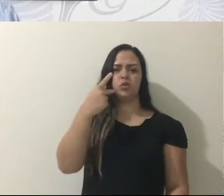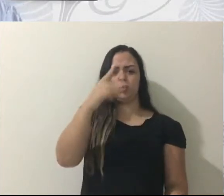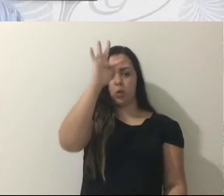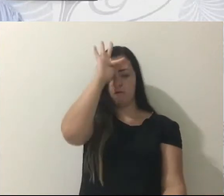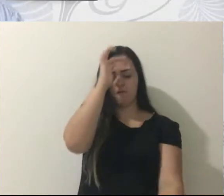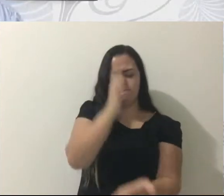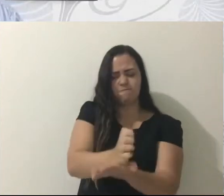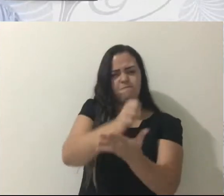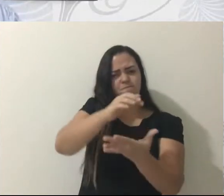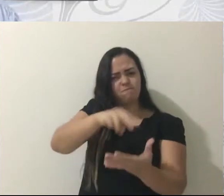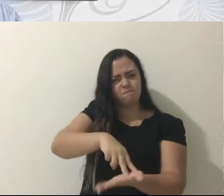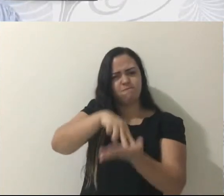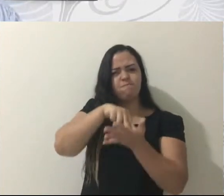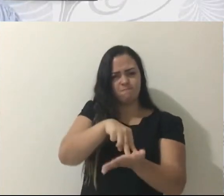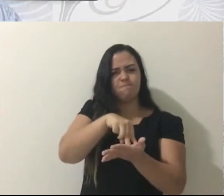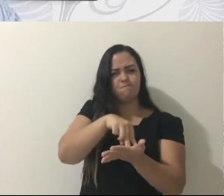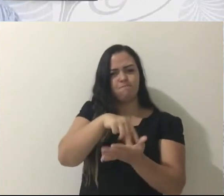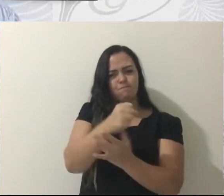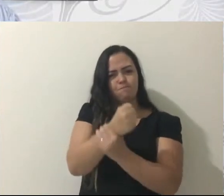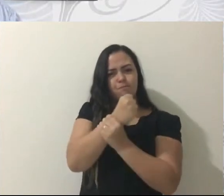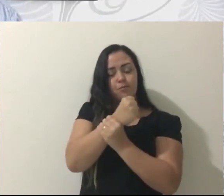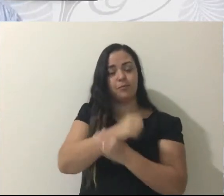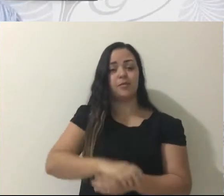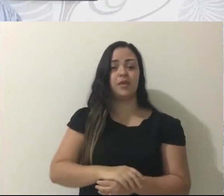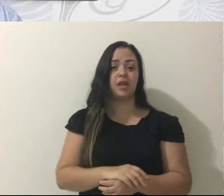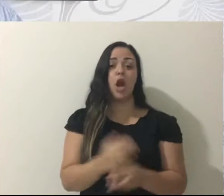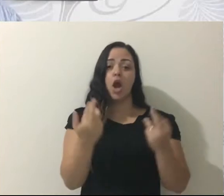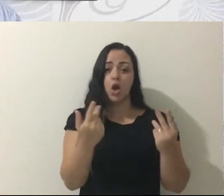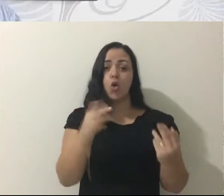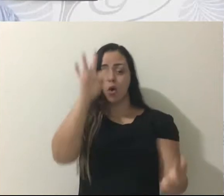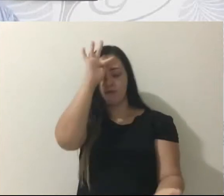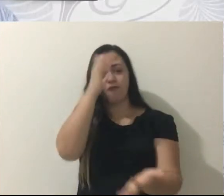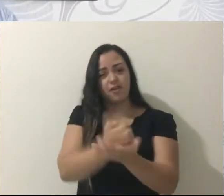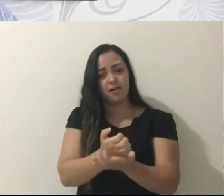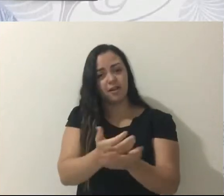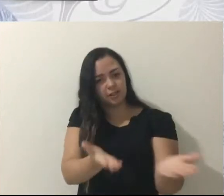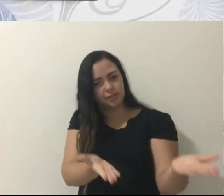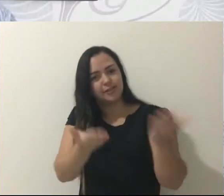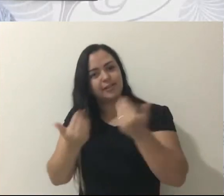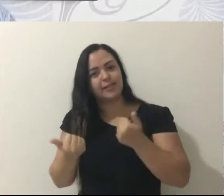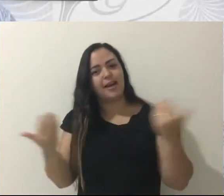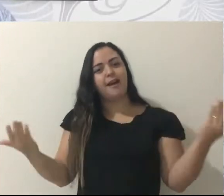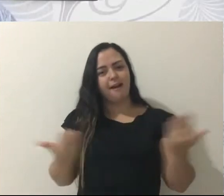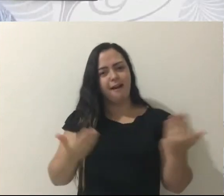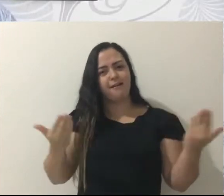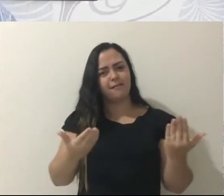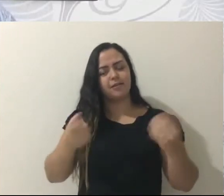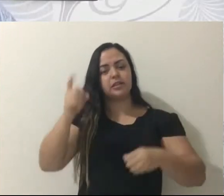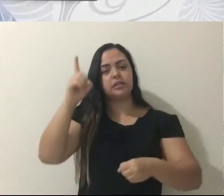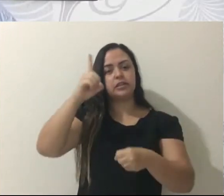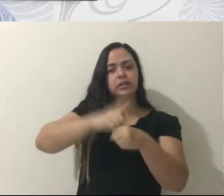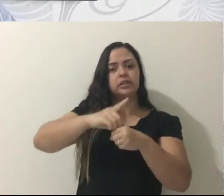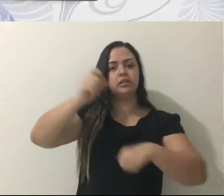a sua fé. E é com essa mesma fé que eu quero te convidar também agora a